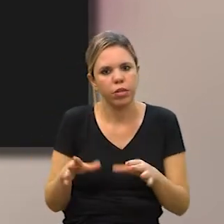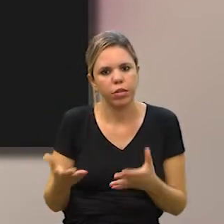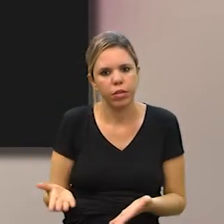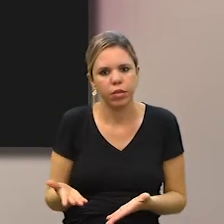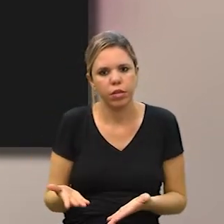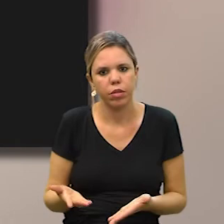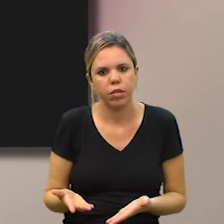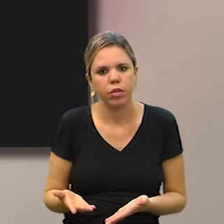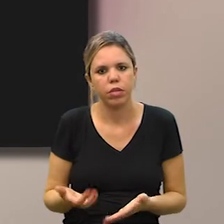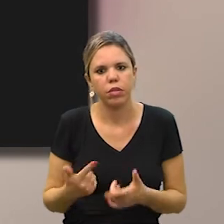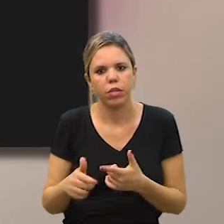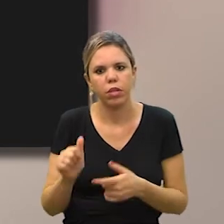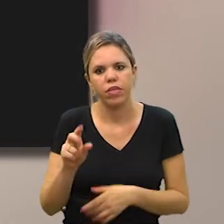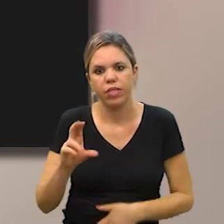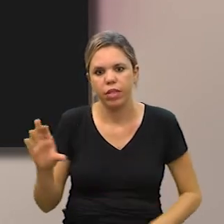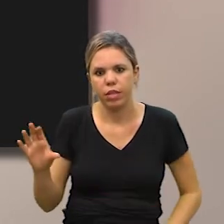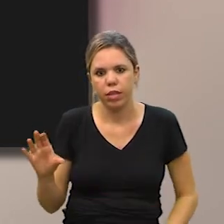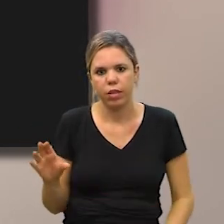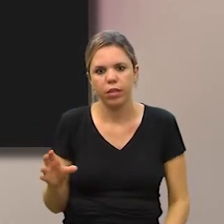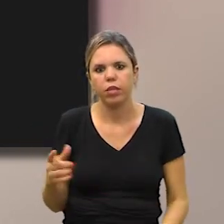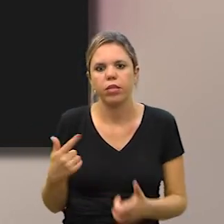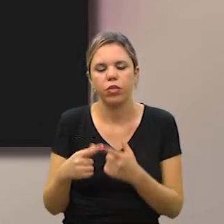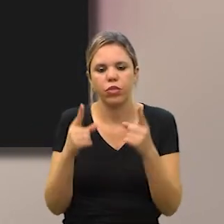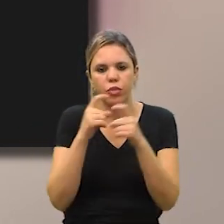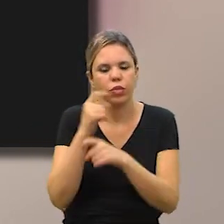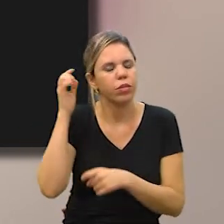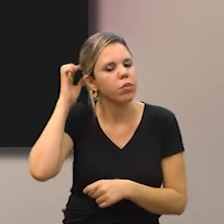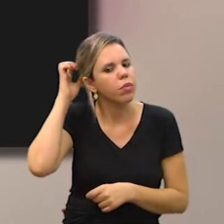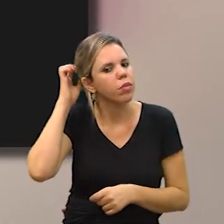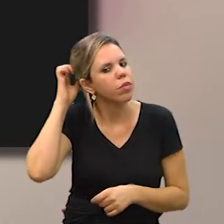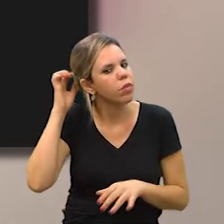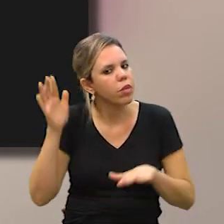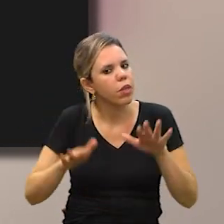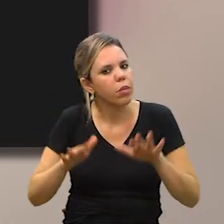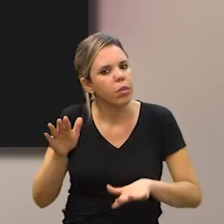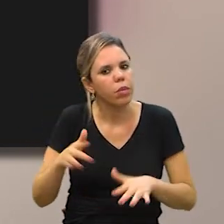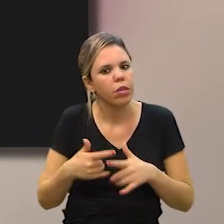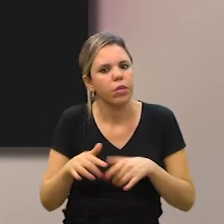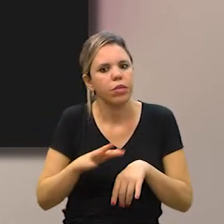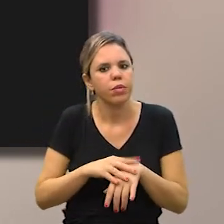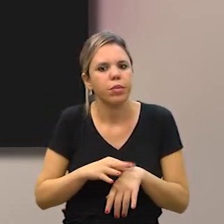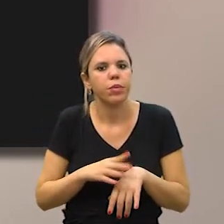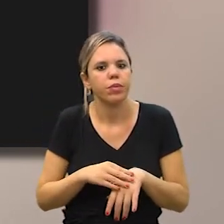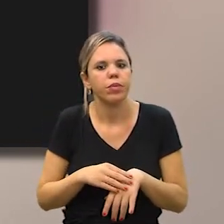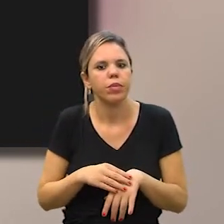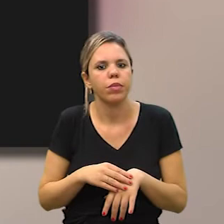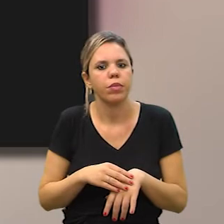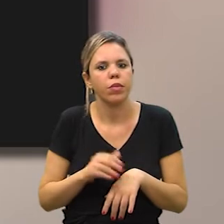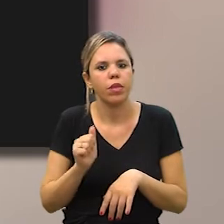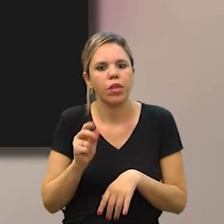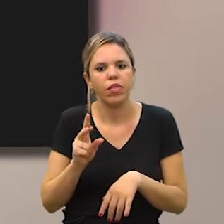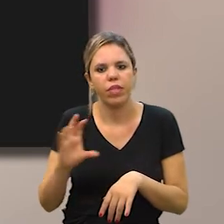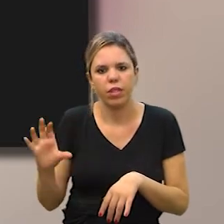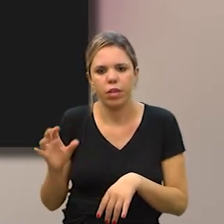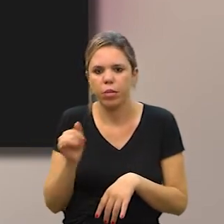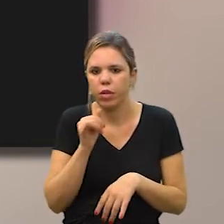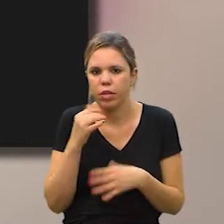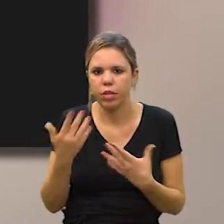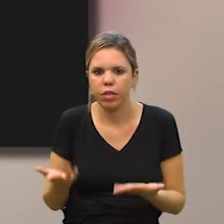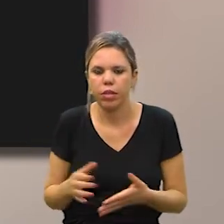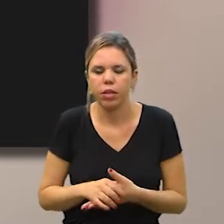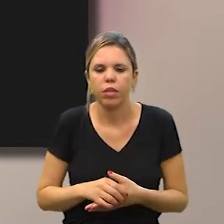ser afetado não derrame vai dar uma coisa mais aguda e Depende das sequelas do derrame ou AVC Por